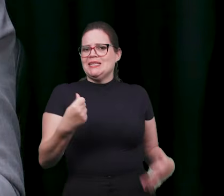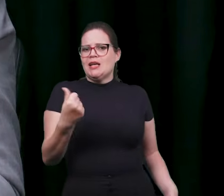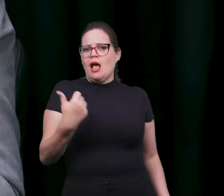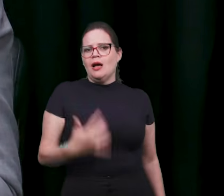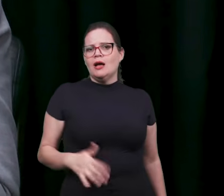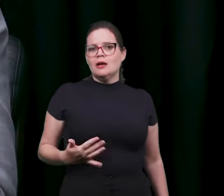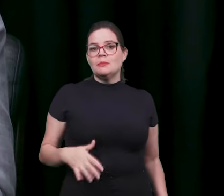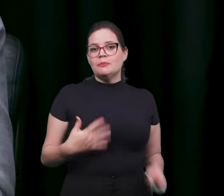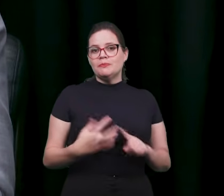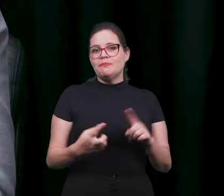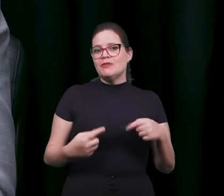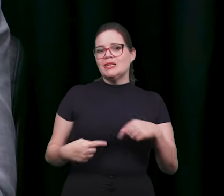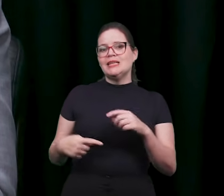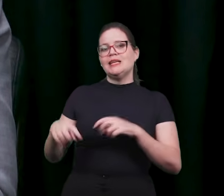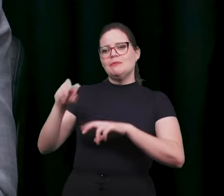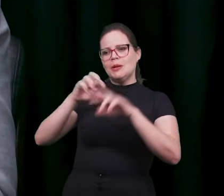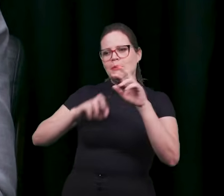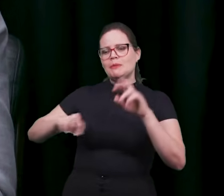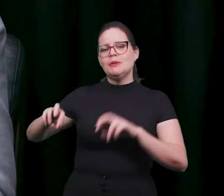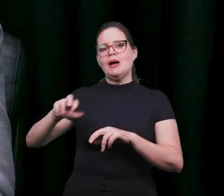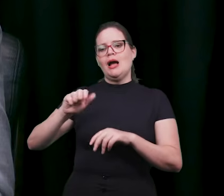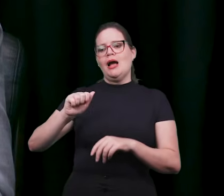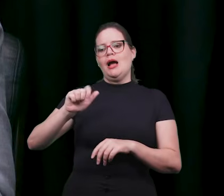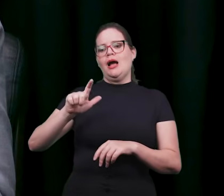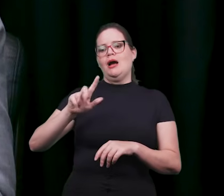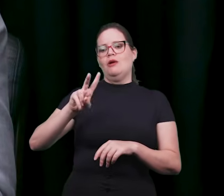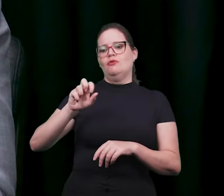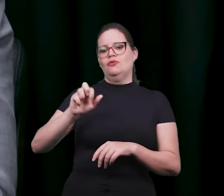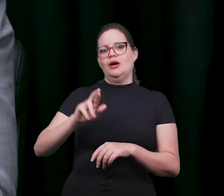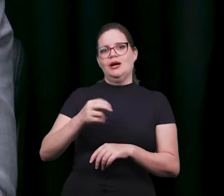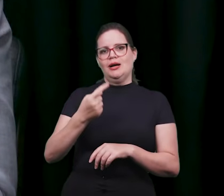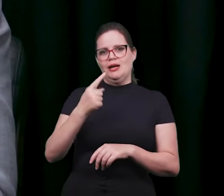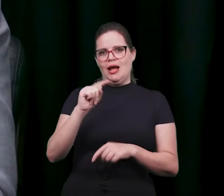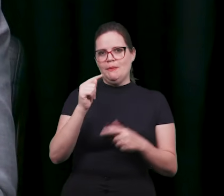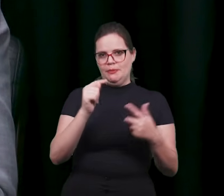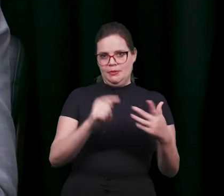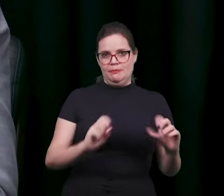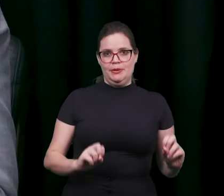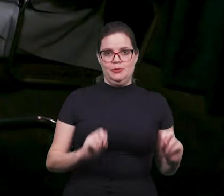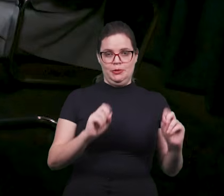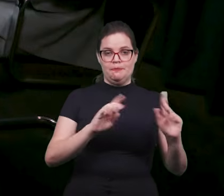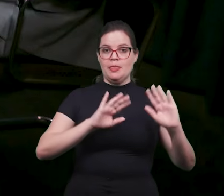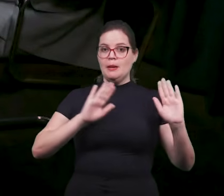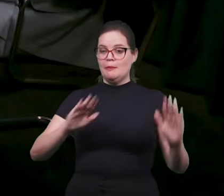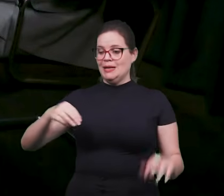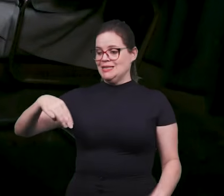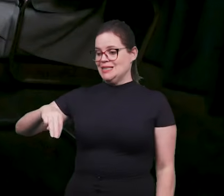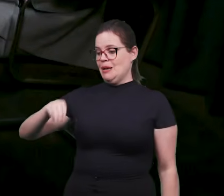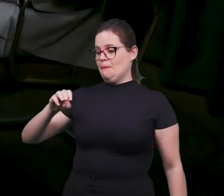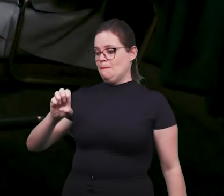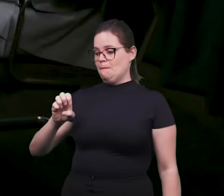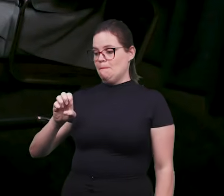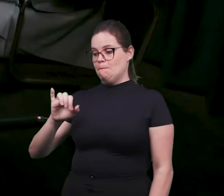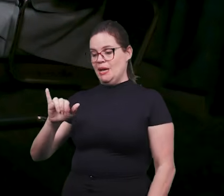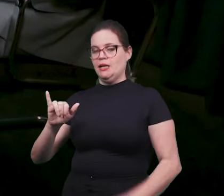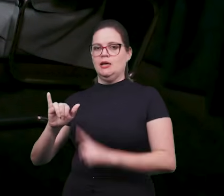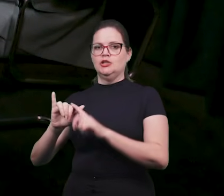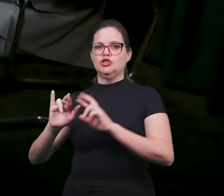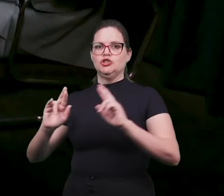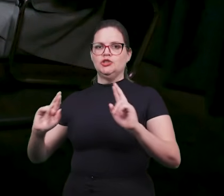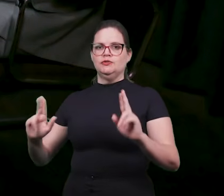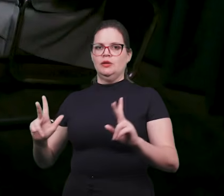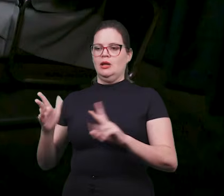uma licença. O MEI é feito diretamente na internet. Não, é só fazer um parênteses